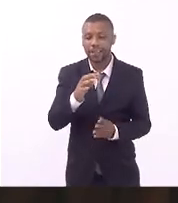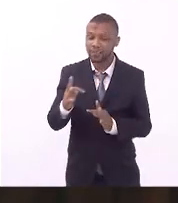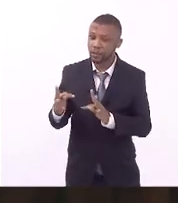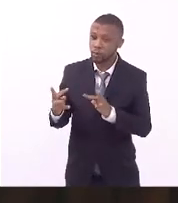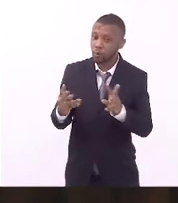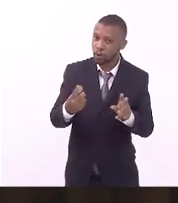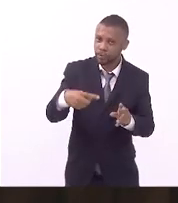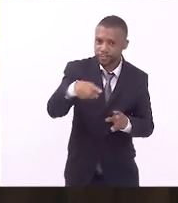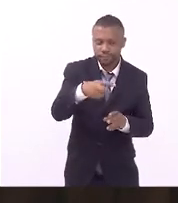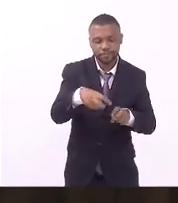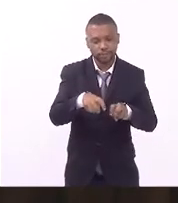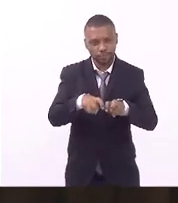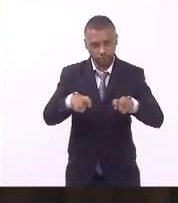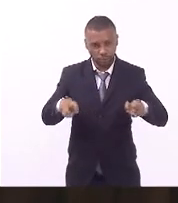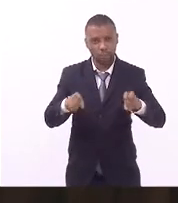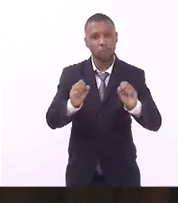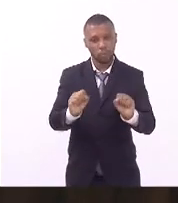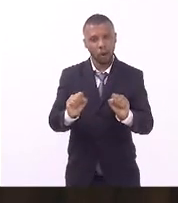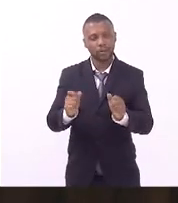tomar os seus lugares.